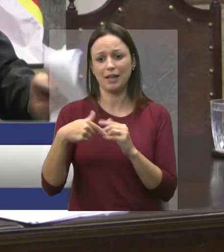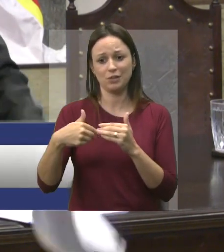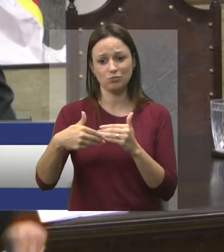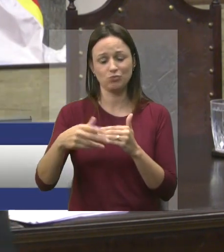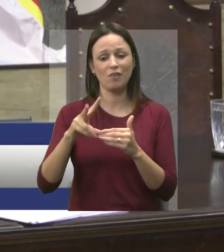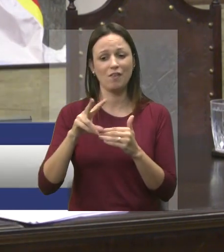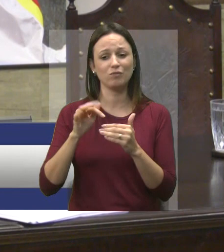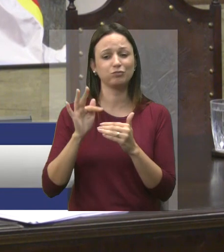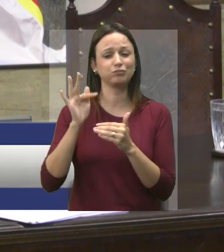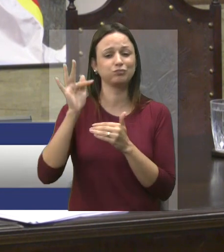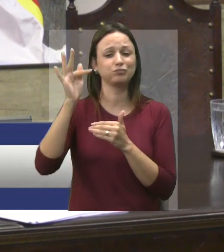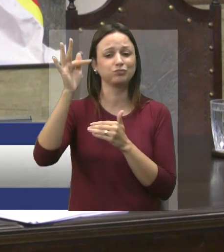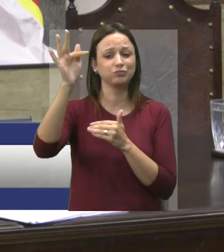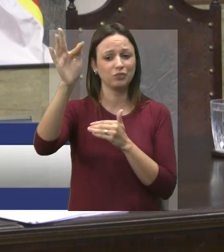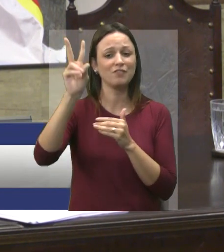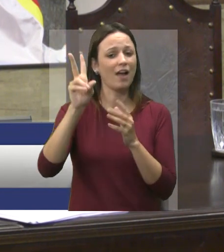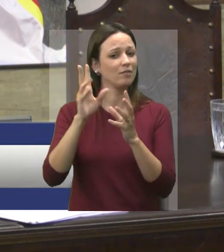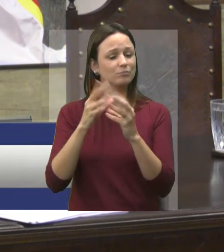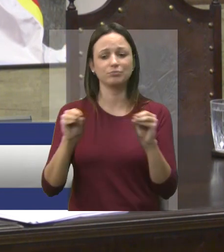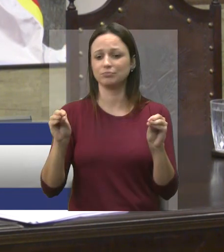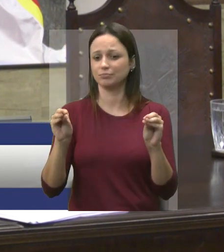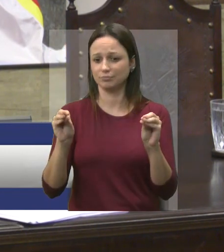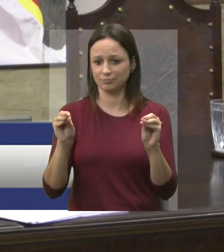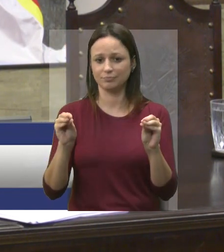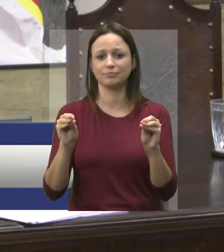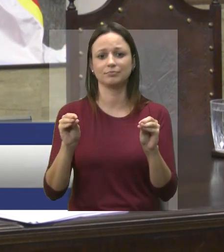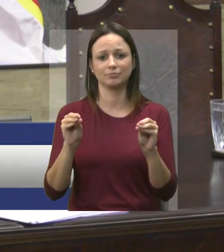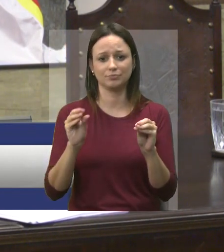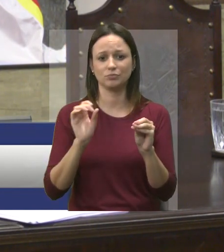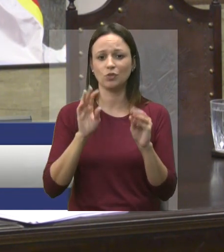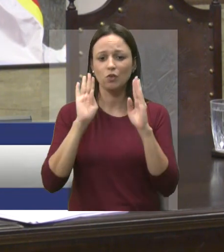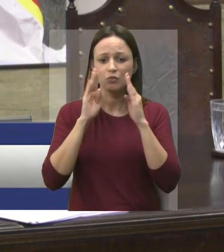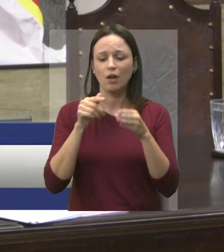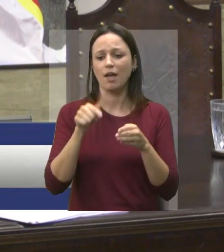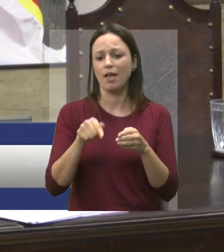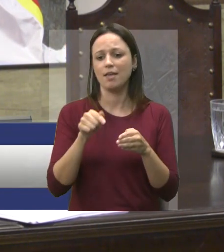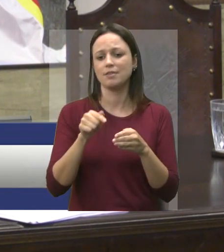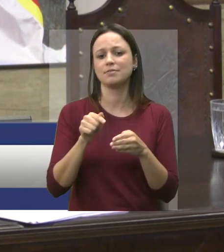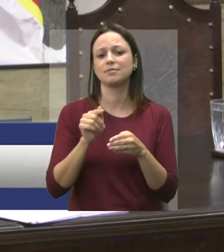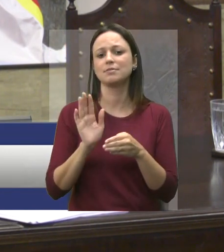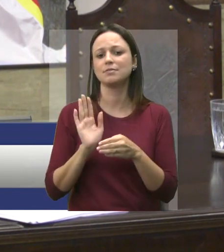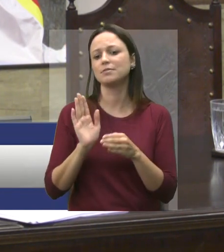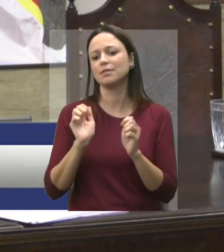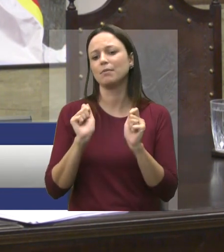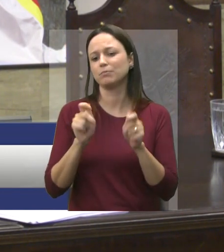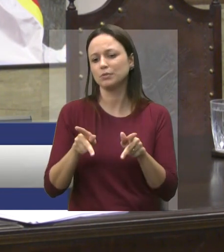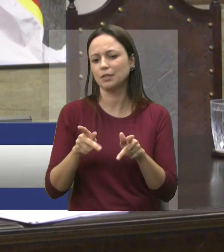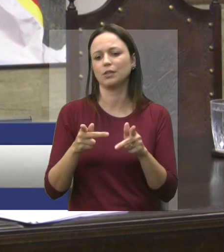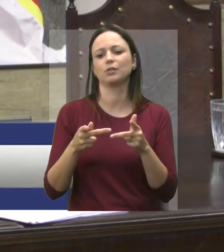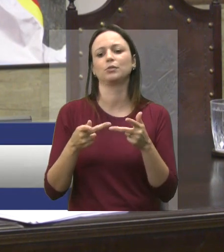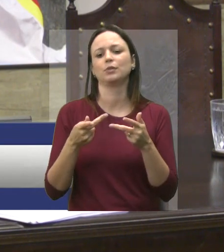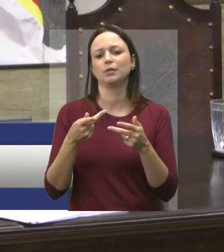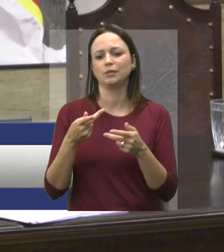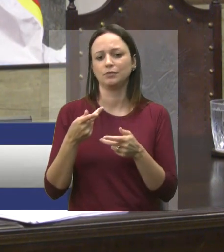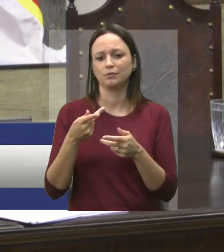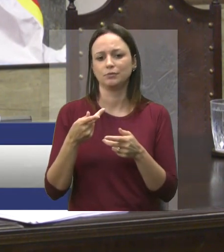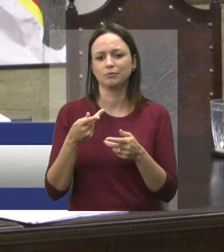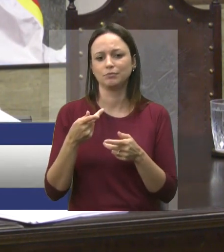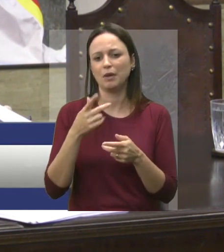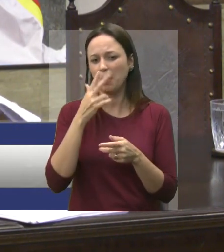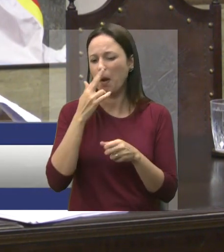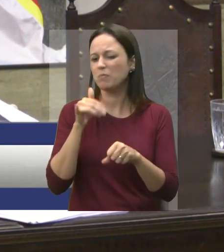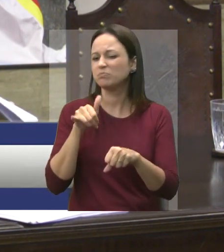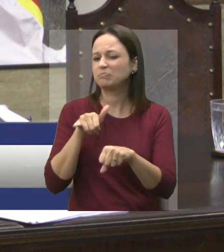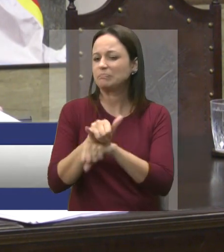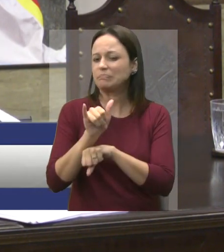vai só servir para esse tipo de benefício. Também danoso e favorece bem